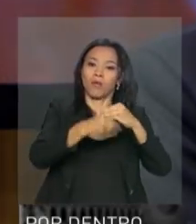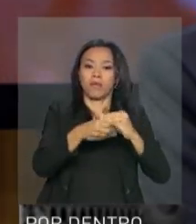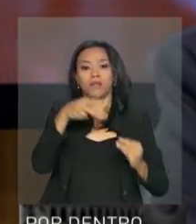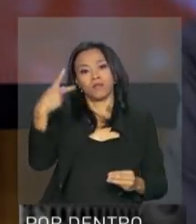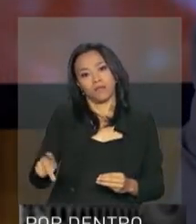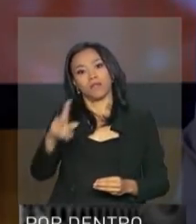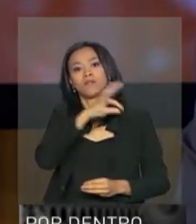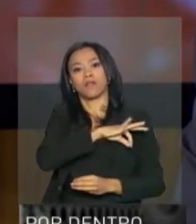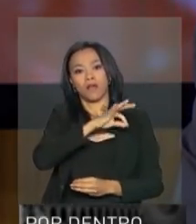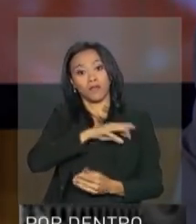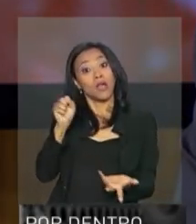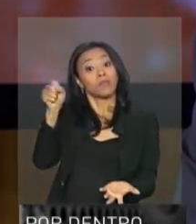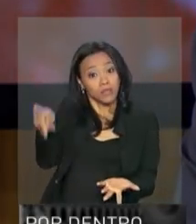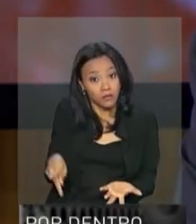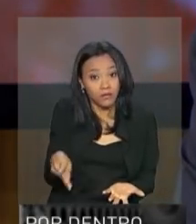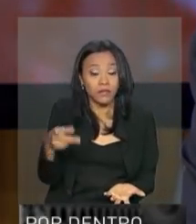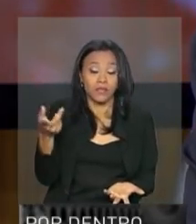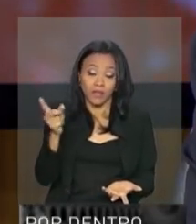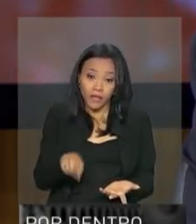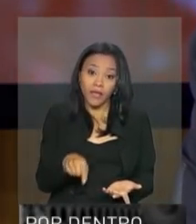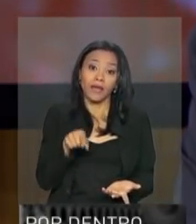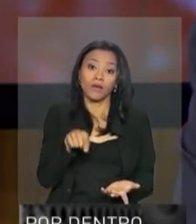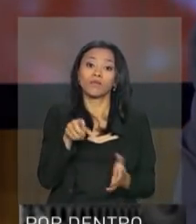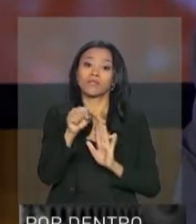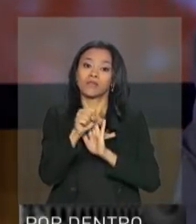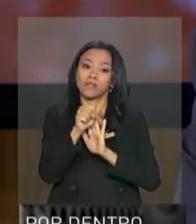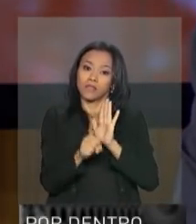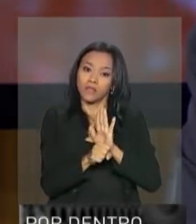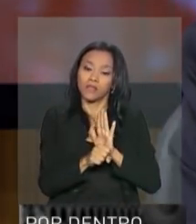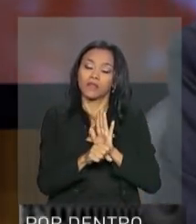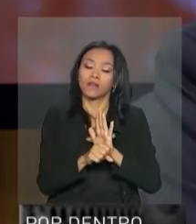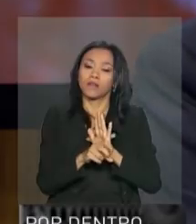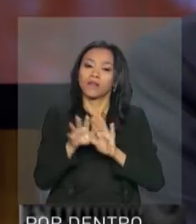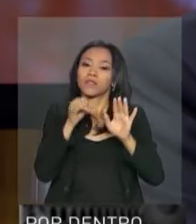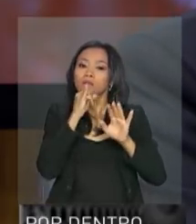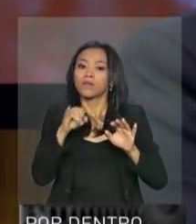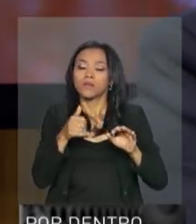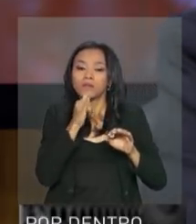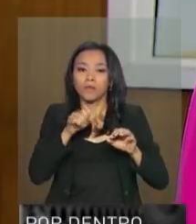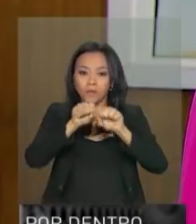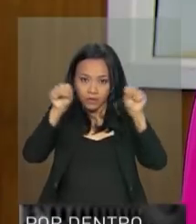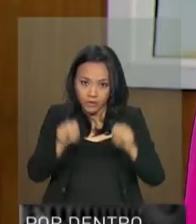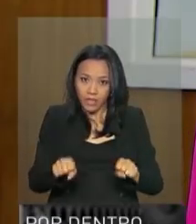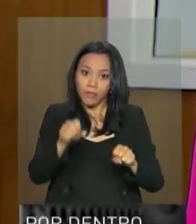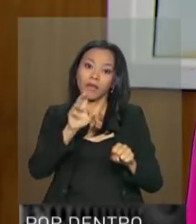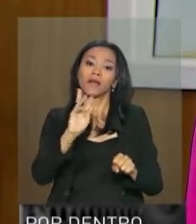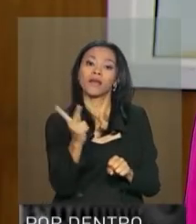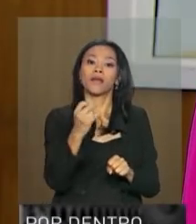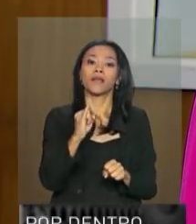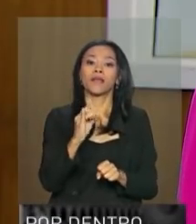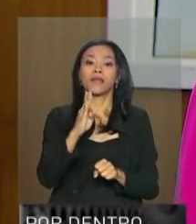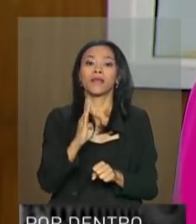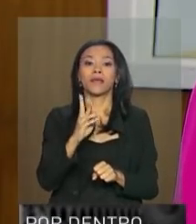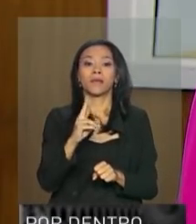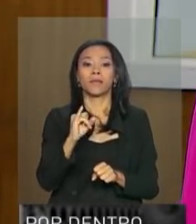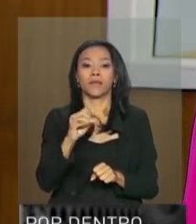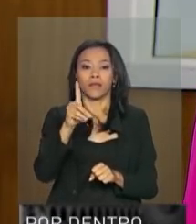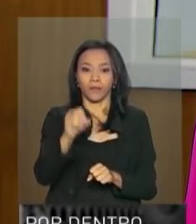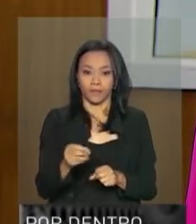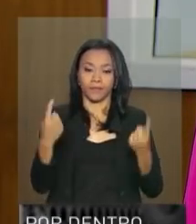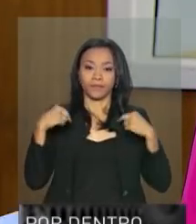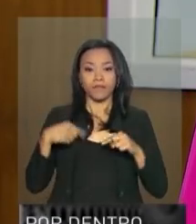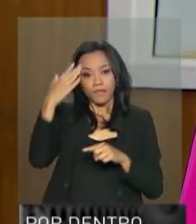isso que eu digo que seria um sistema híbrido e penso que seja certamente a melhor solução. Agradeço a participação de Walter Lima, da Rádio